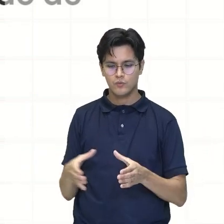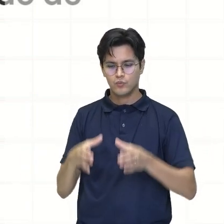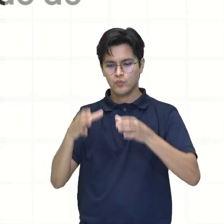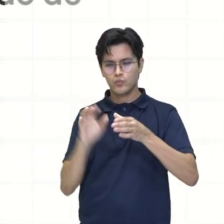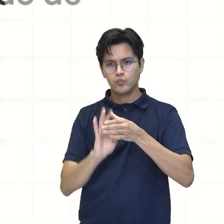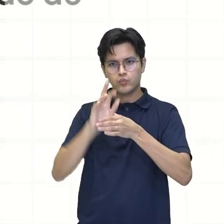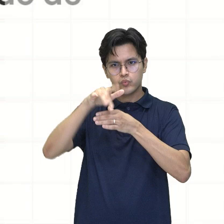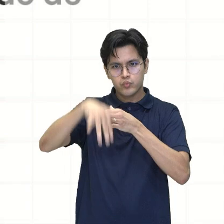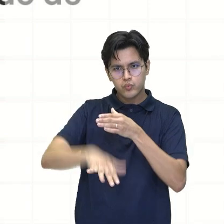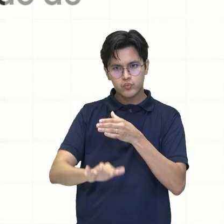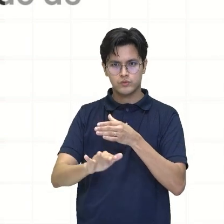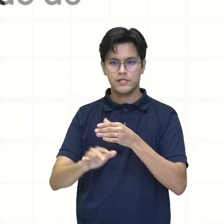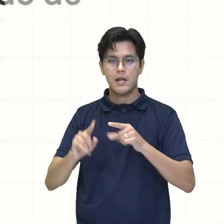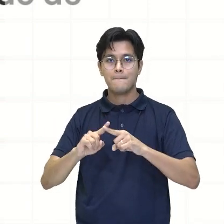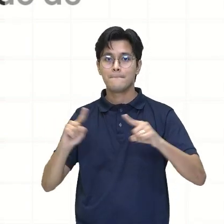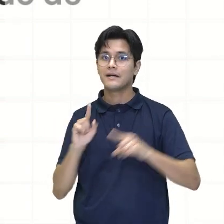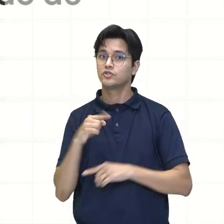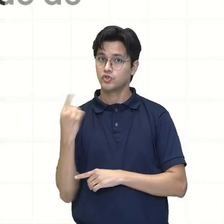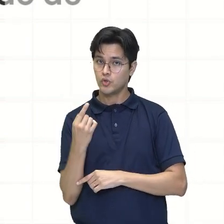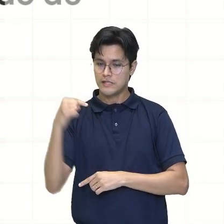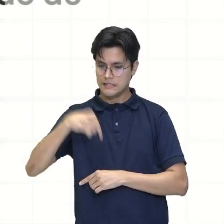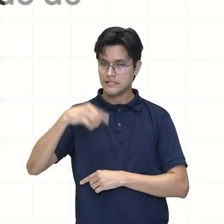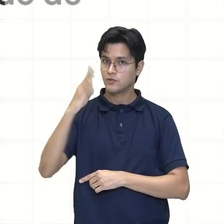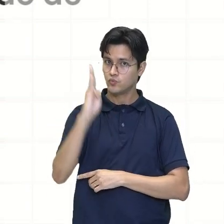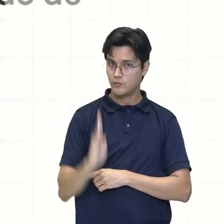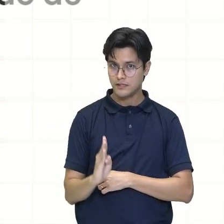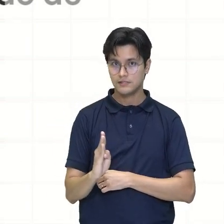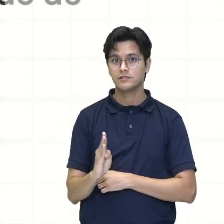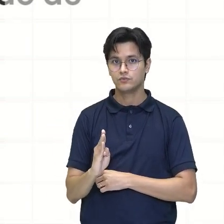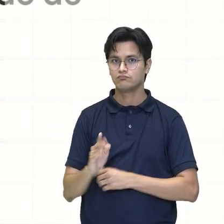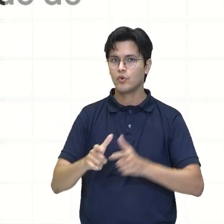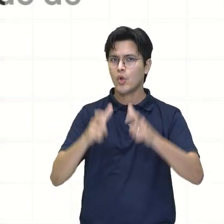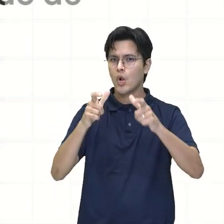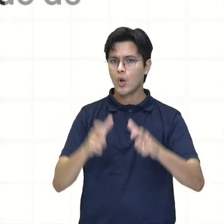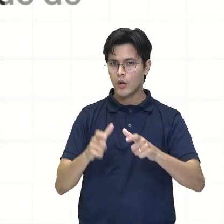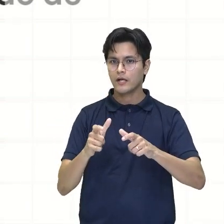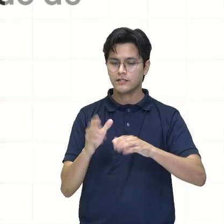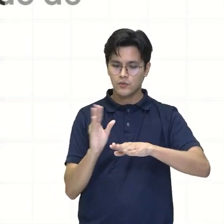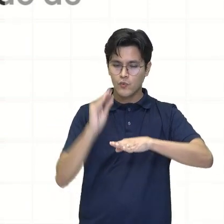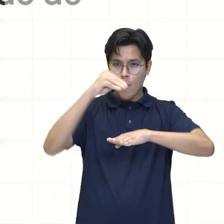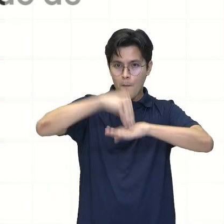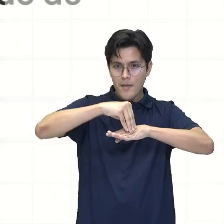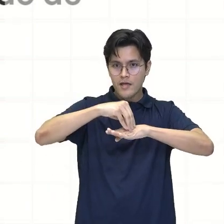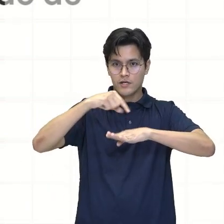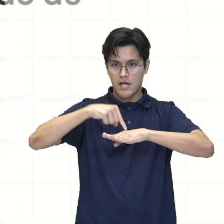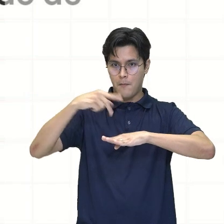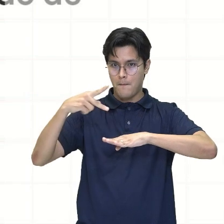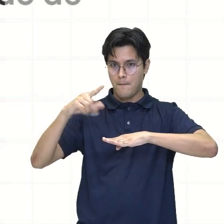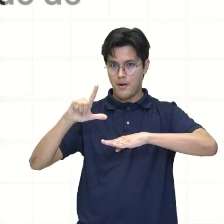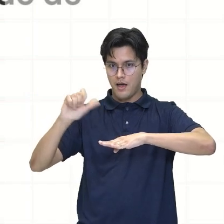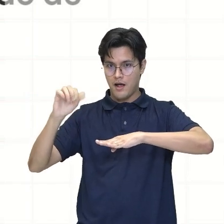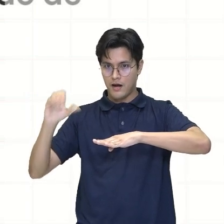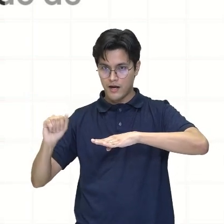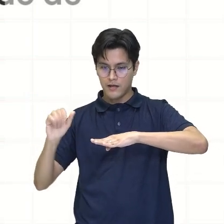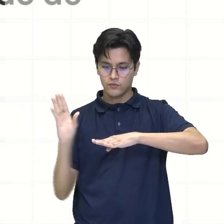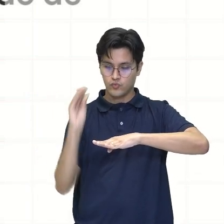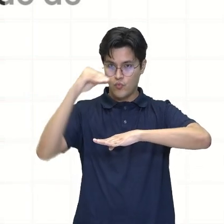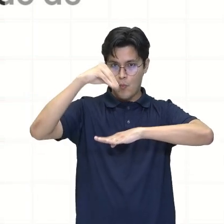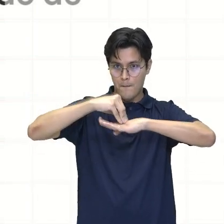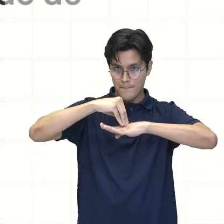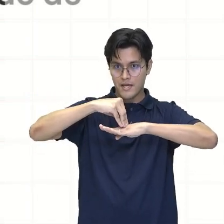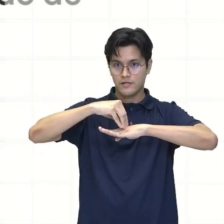placa tectônica. Por isso que aqui a gente colocou esse primeiro conceito para a gente observar. Então, o relevo do